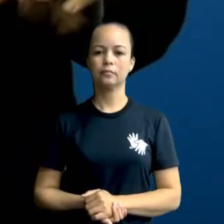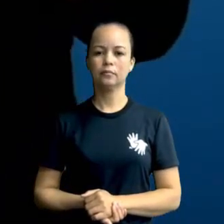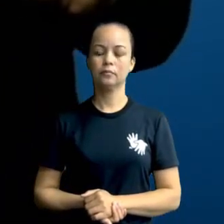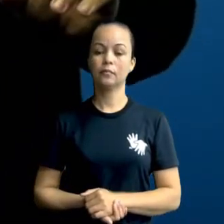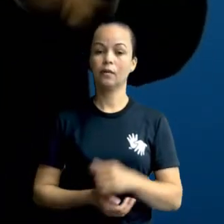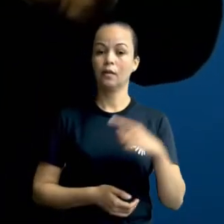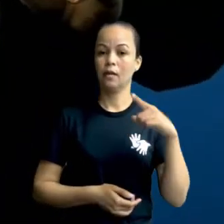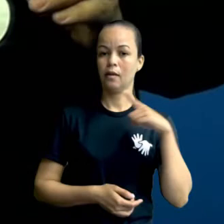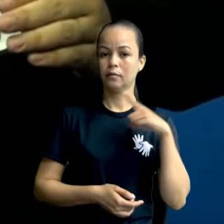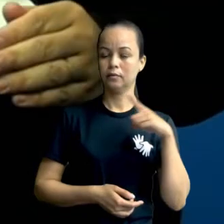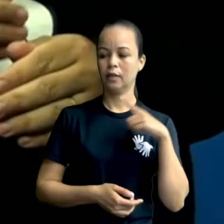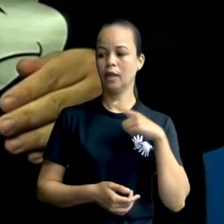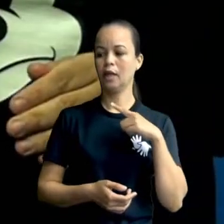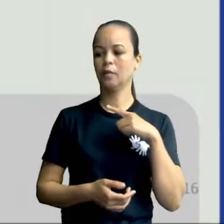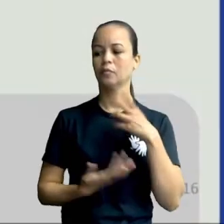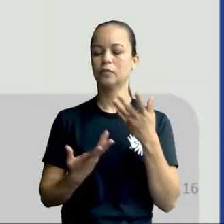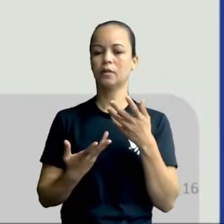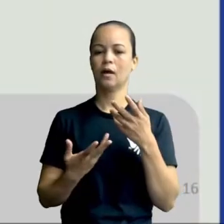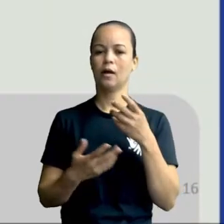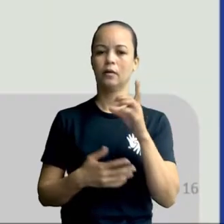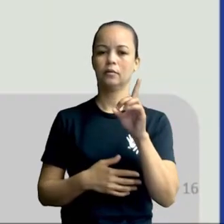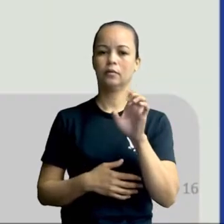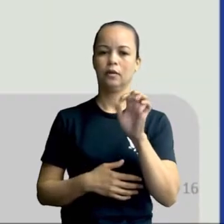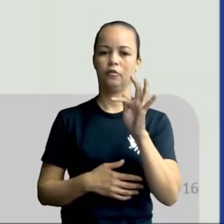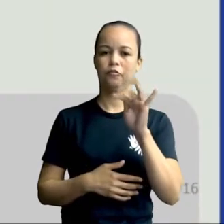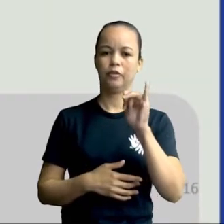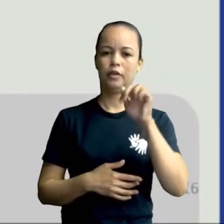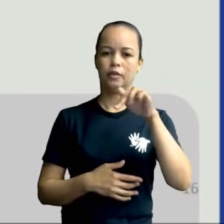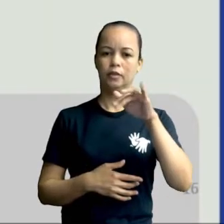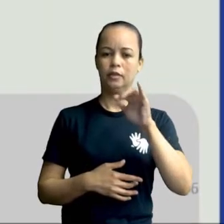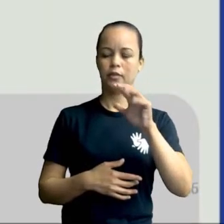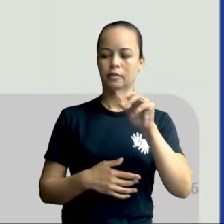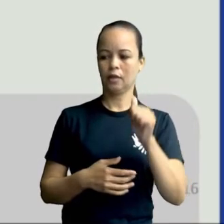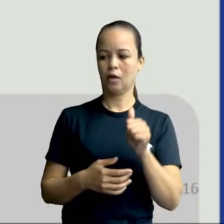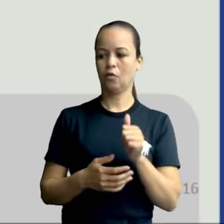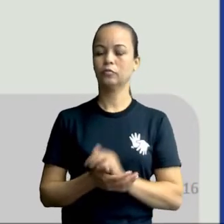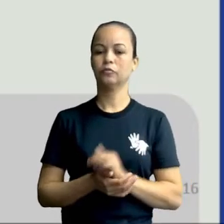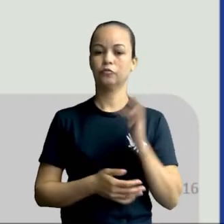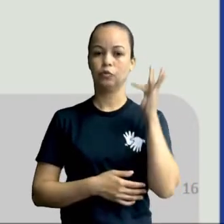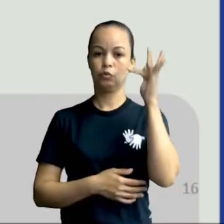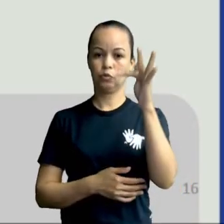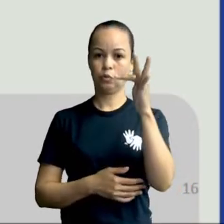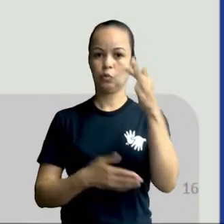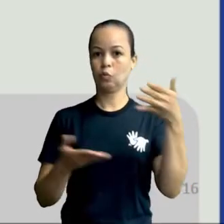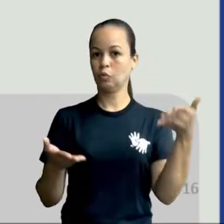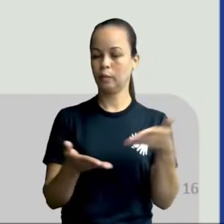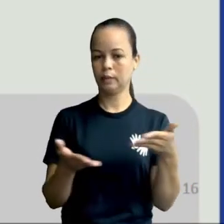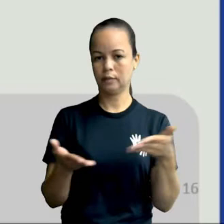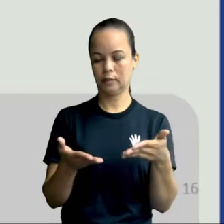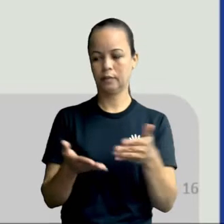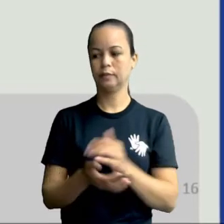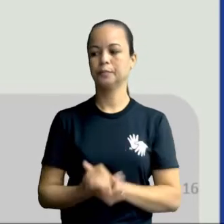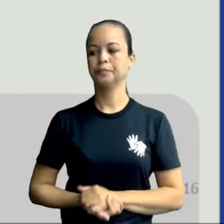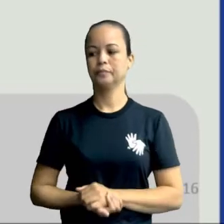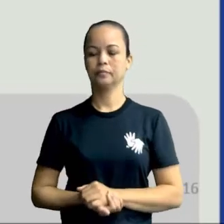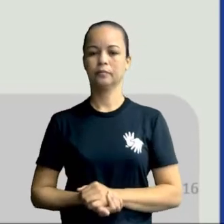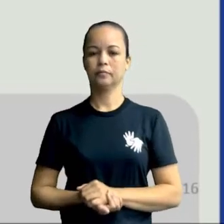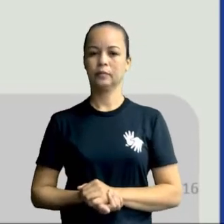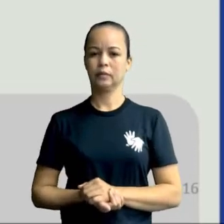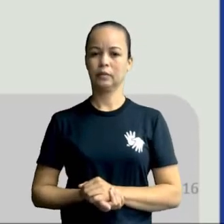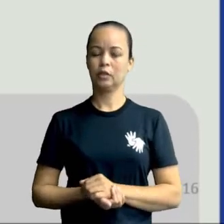Prosseguindo, temos a definição aqui. Futuro do presente. O futuro do